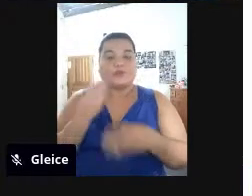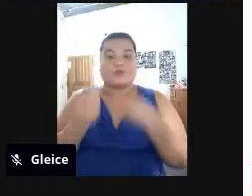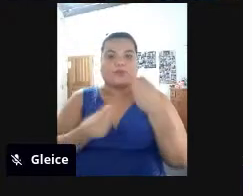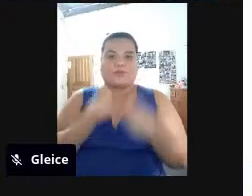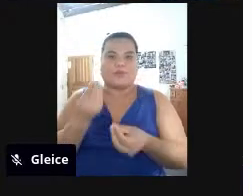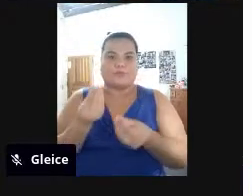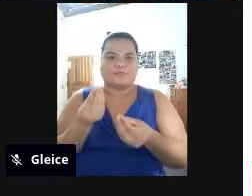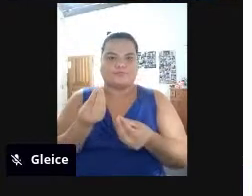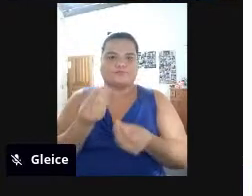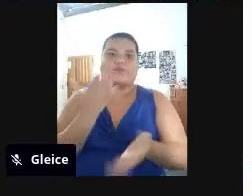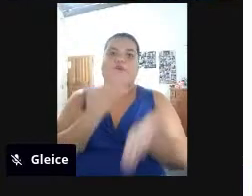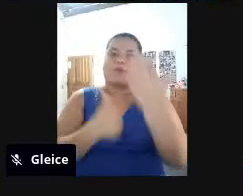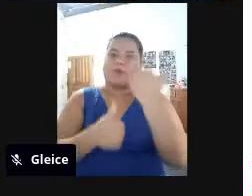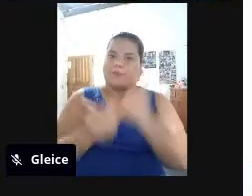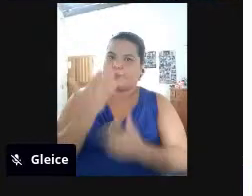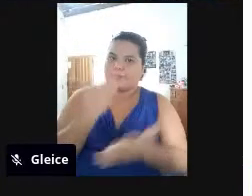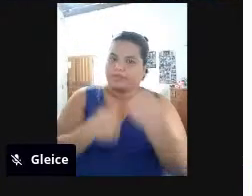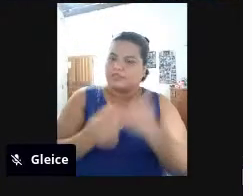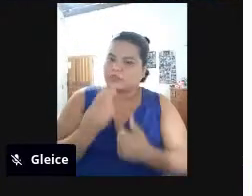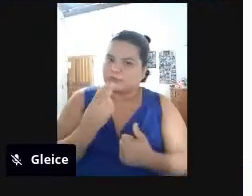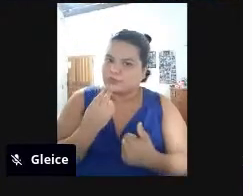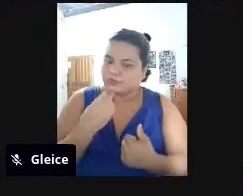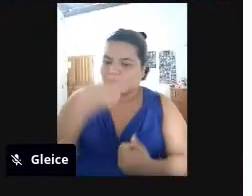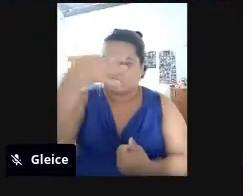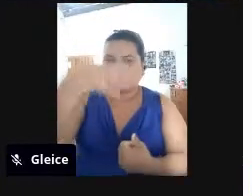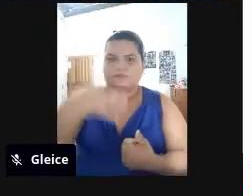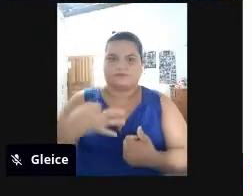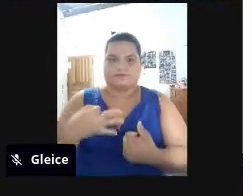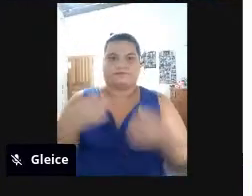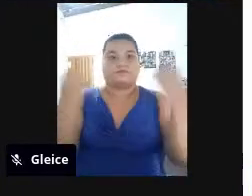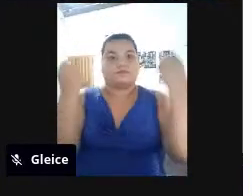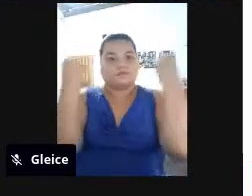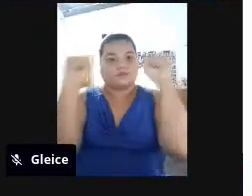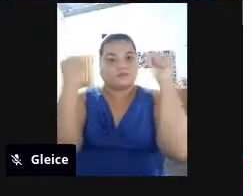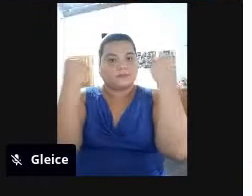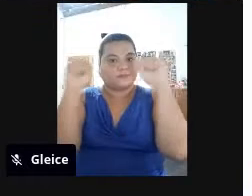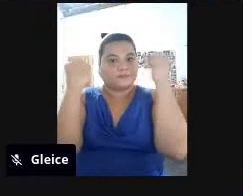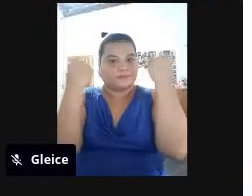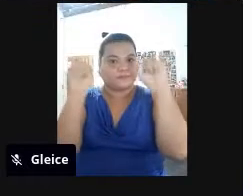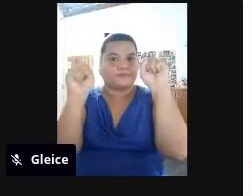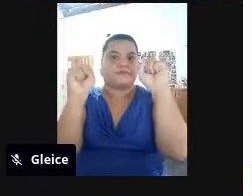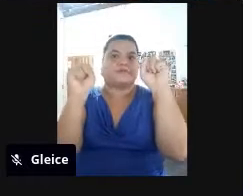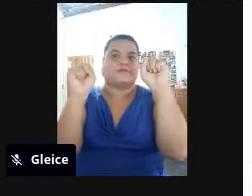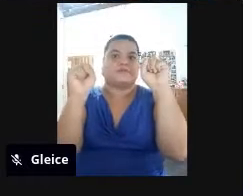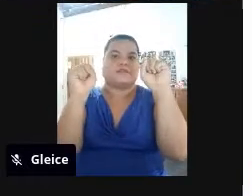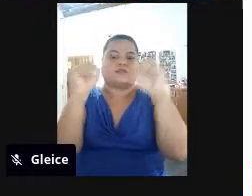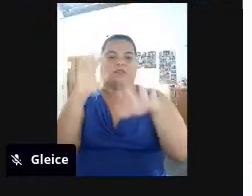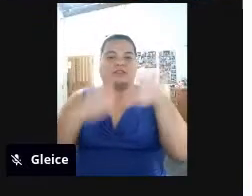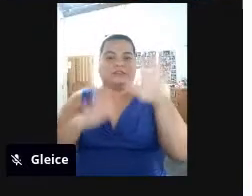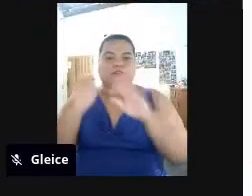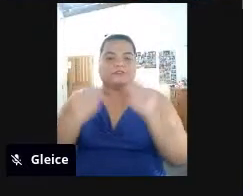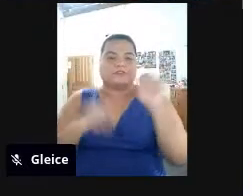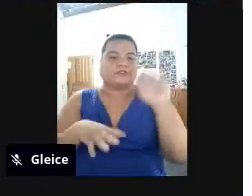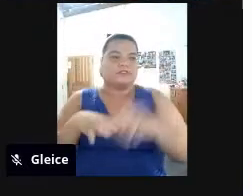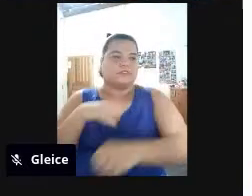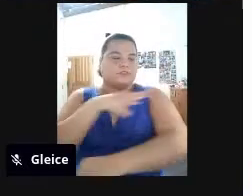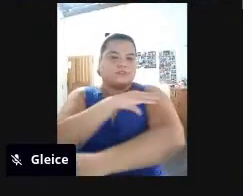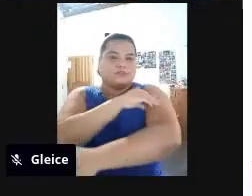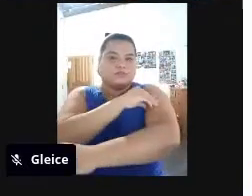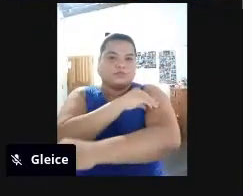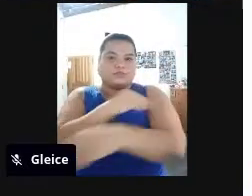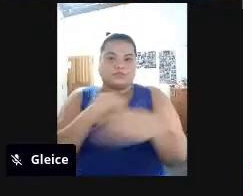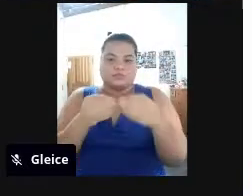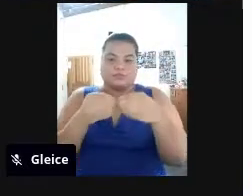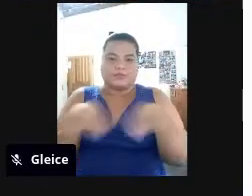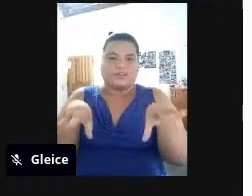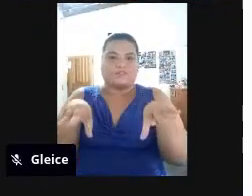alimentação. Além disso, o próprio exercício físico, ele causa microlesões nas fibras musculares, estimulando o quê? Um